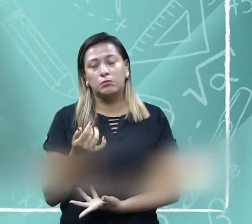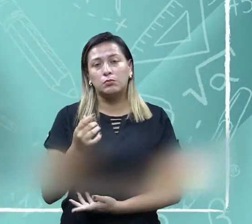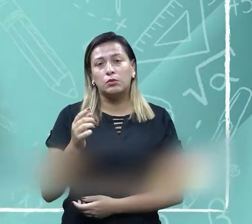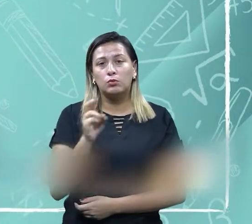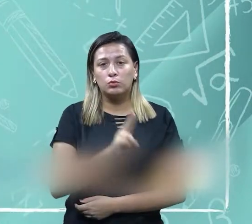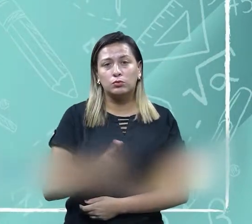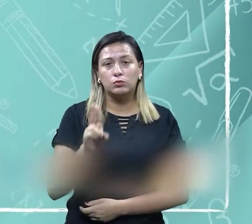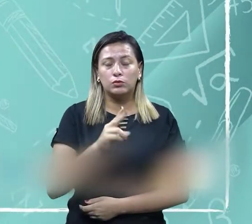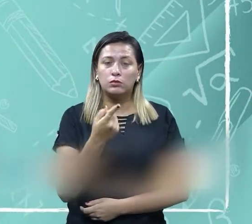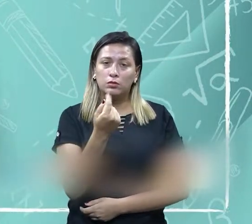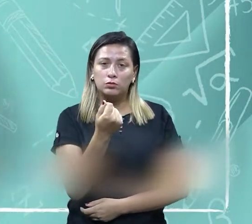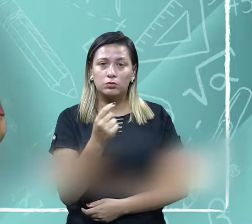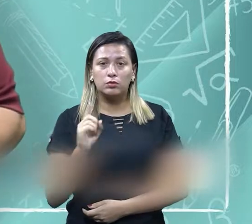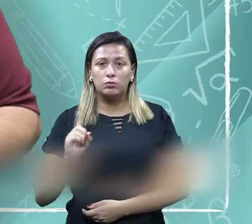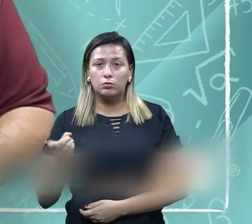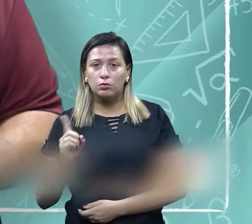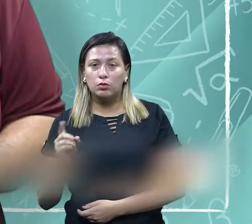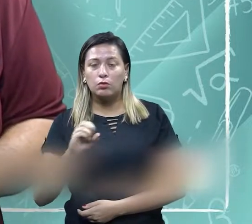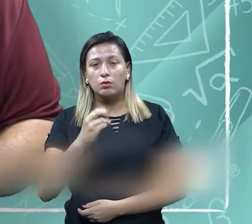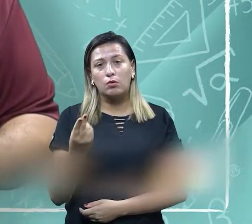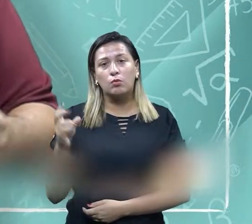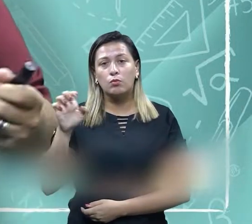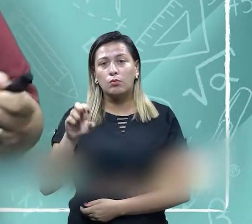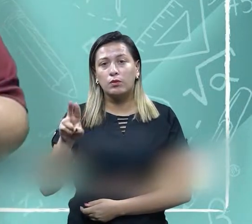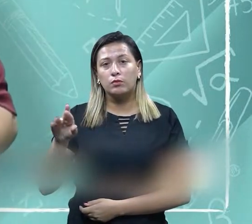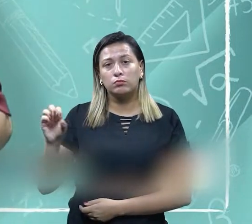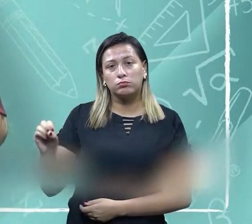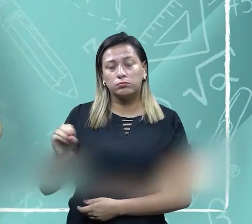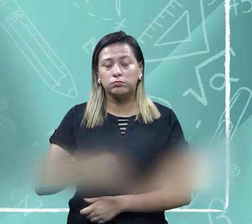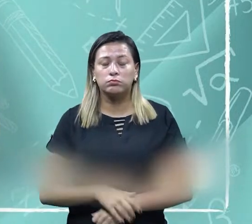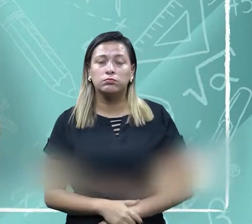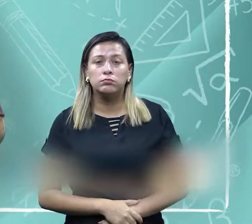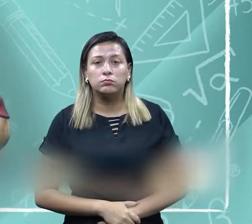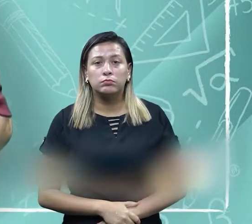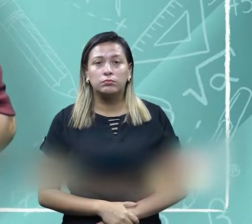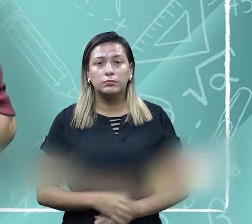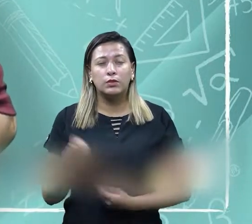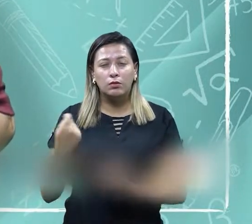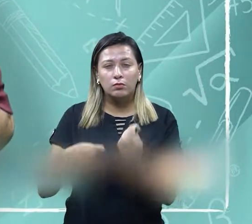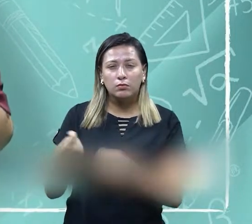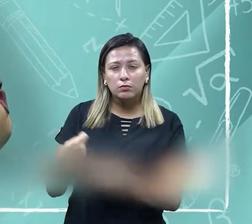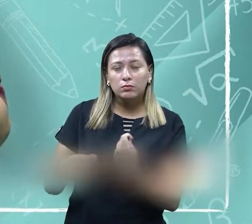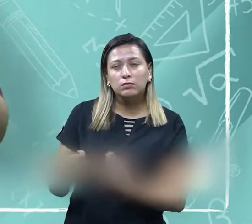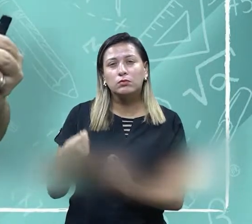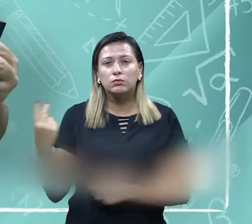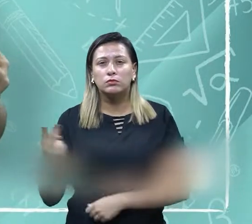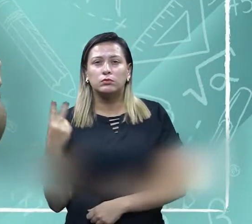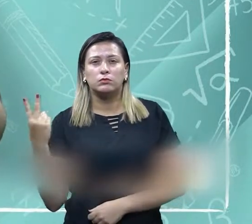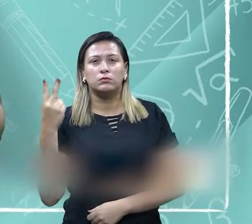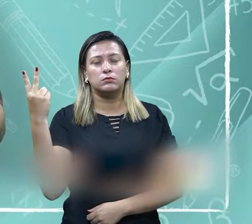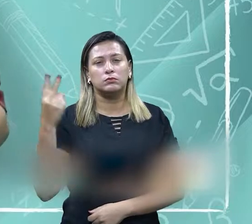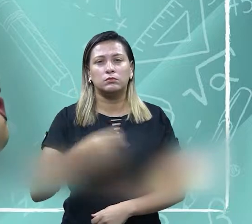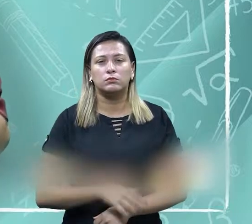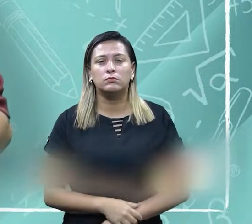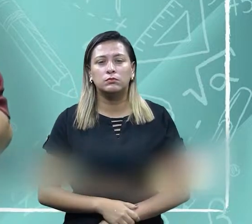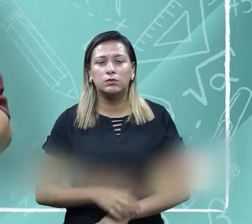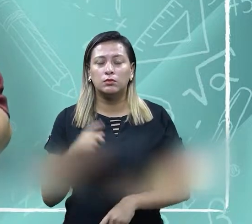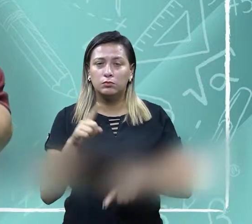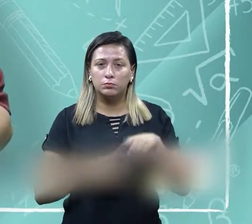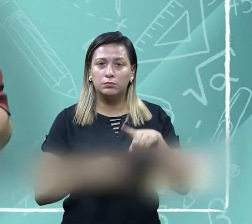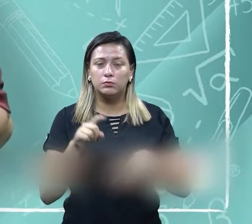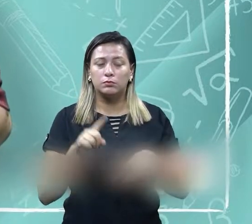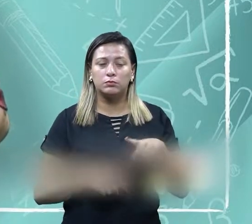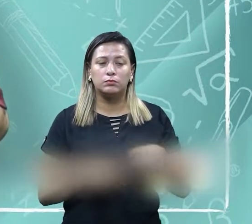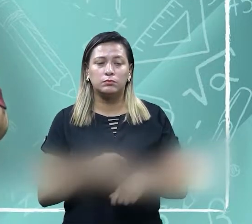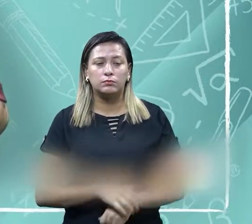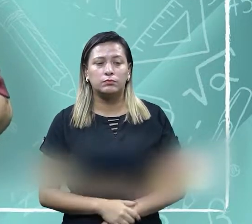Então, baseado nisso, essa negociação de preço de produto, ela é